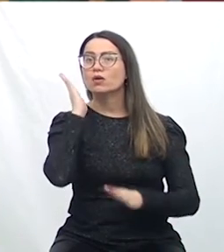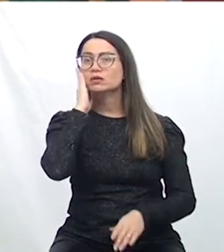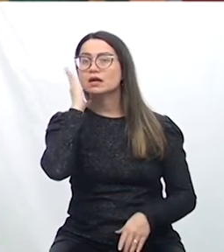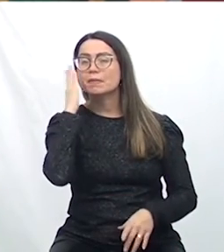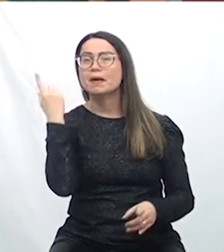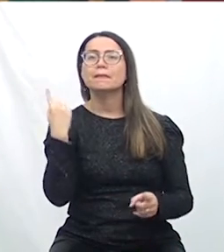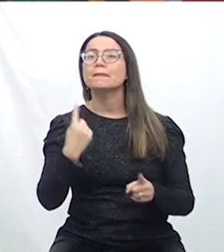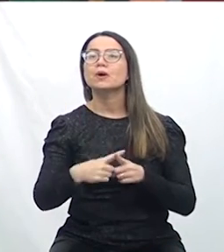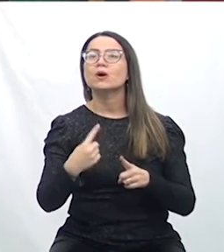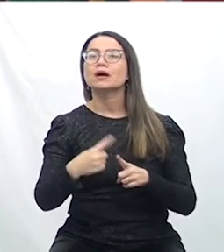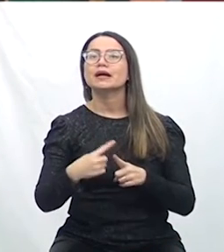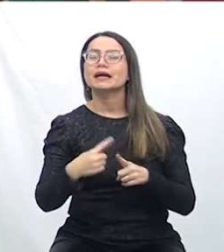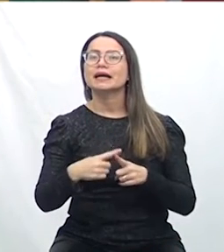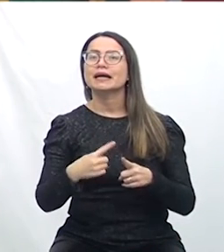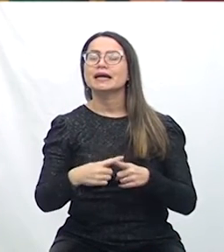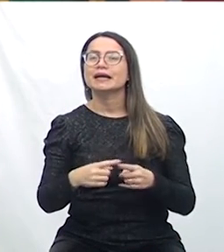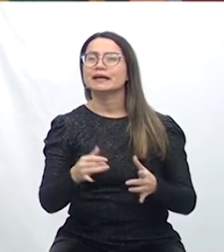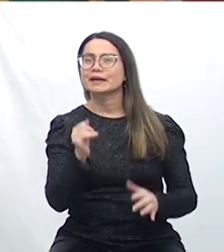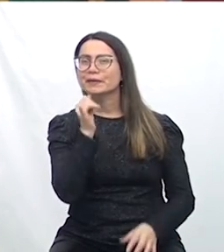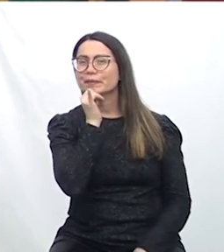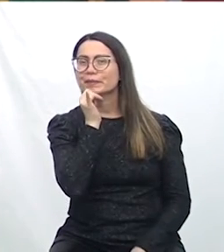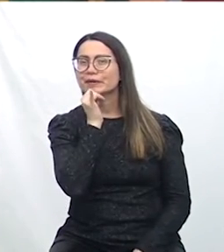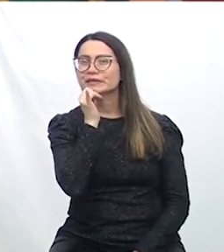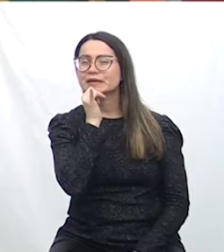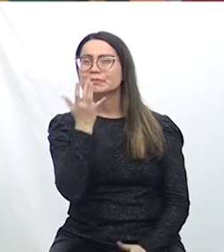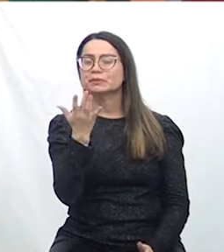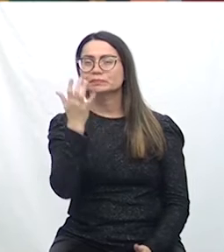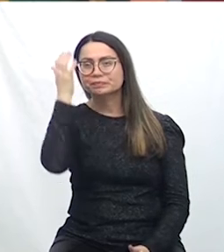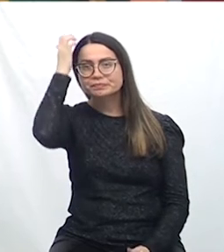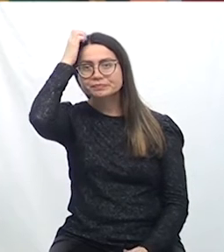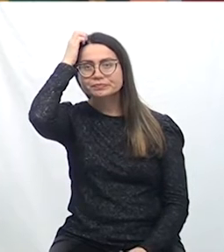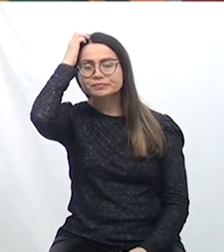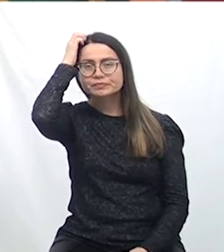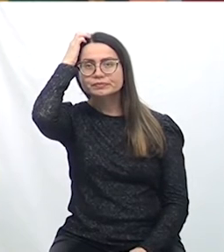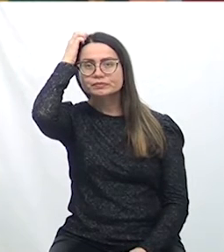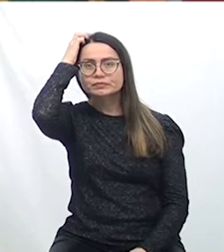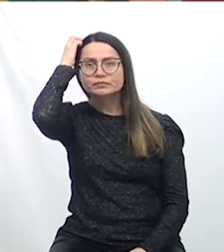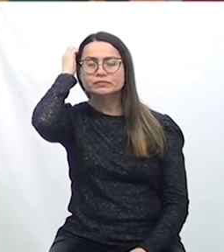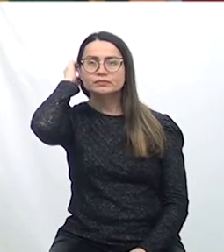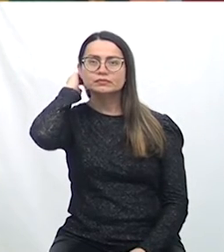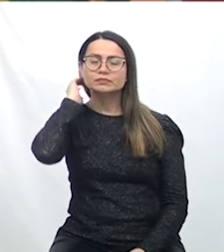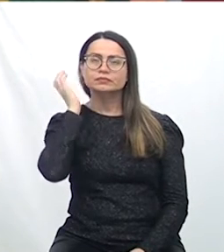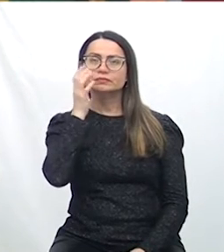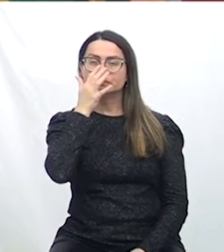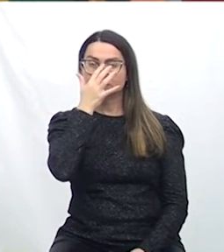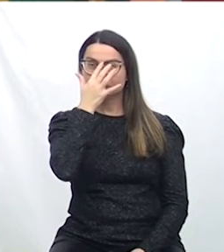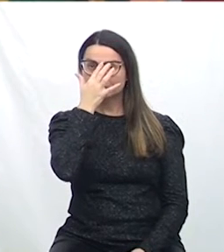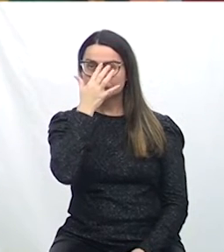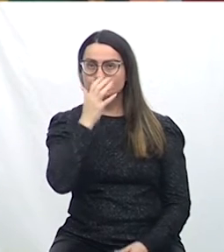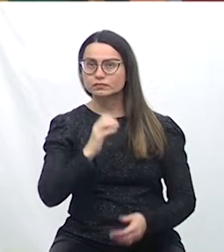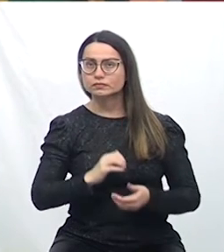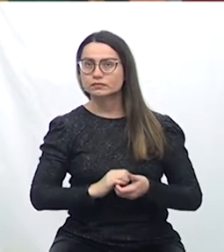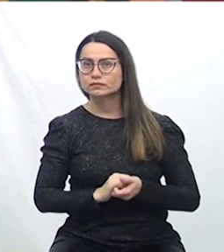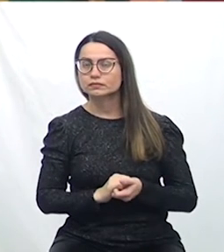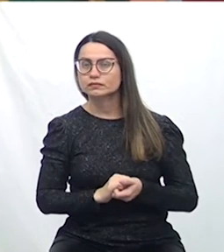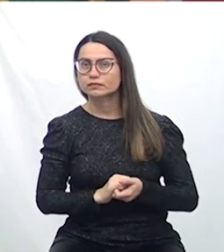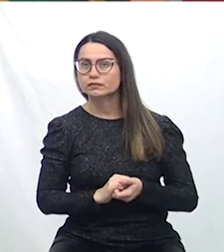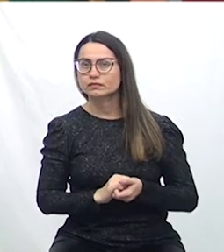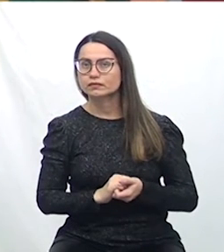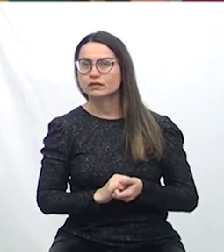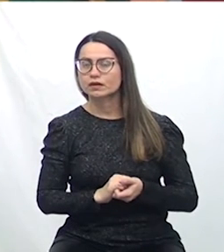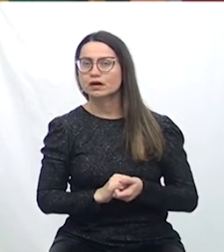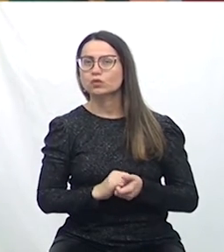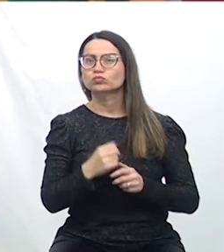que usa avião ambulância quando tem criança morrendo para ir para Bonito passear,